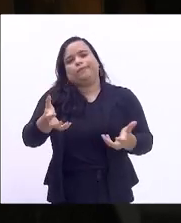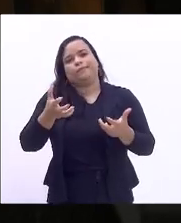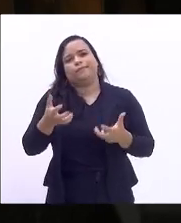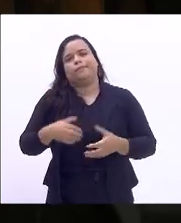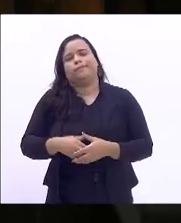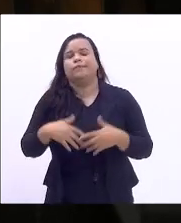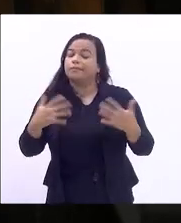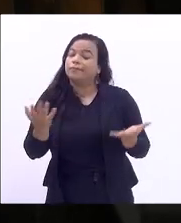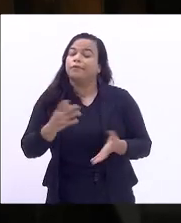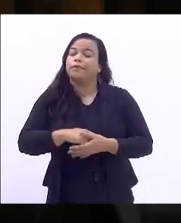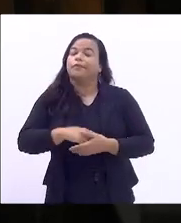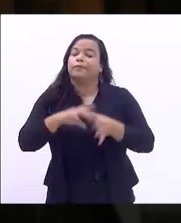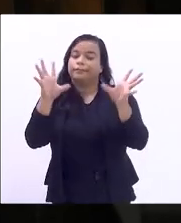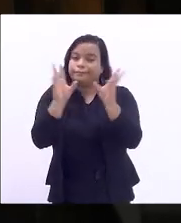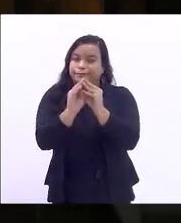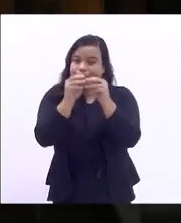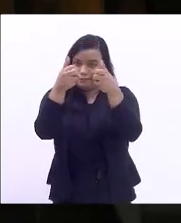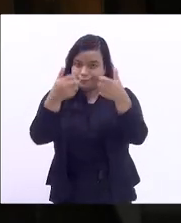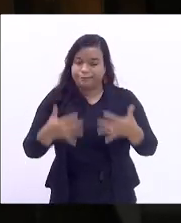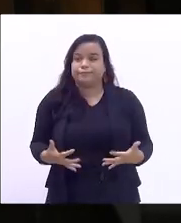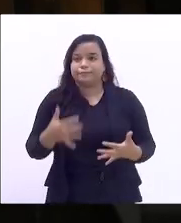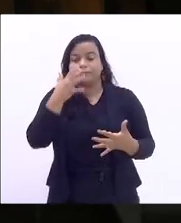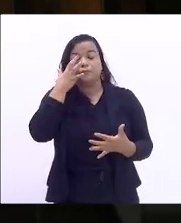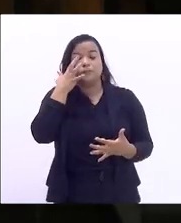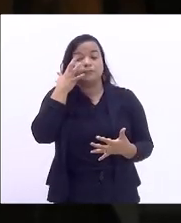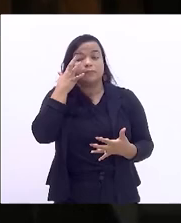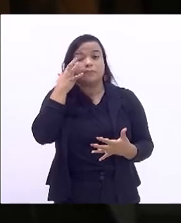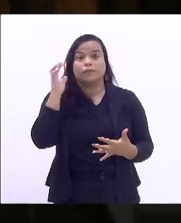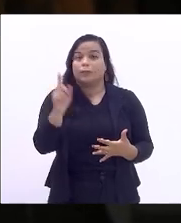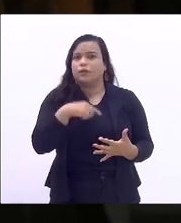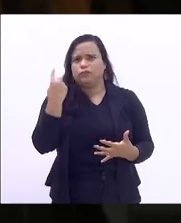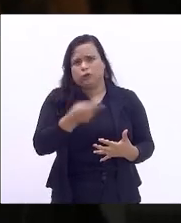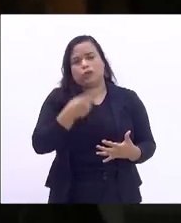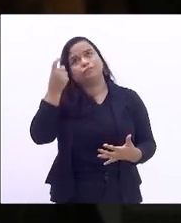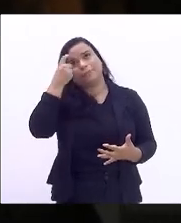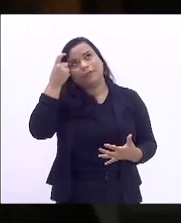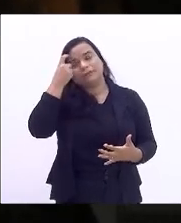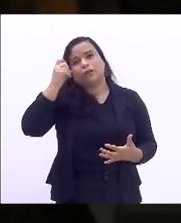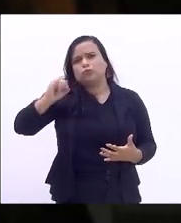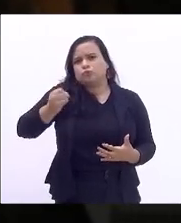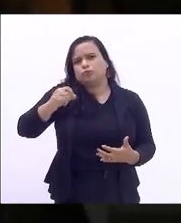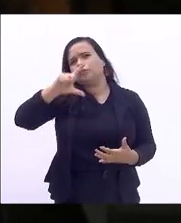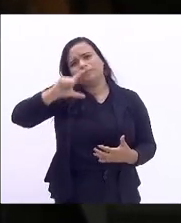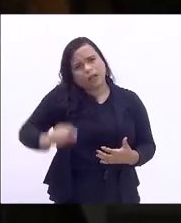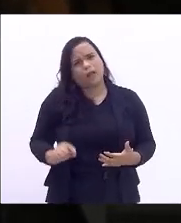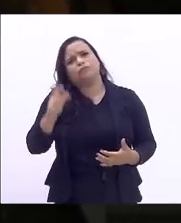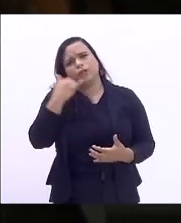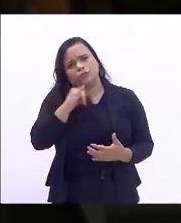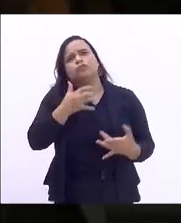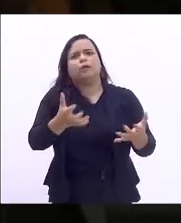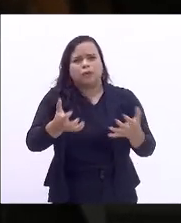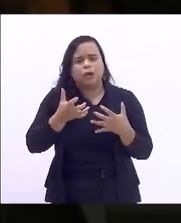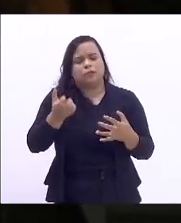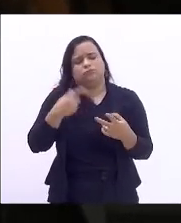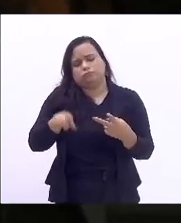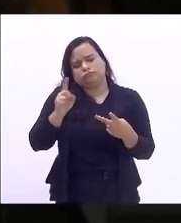o dito isso e quem que nós não quer uma alíquota menor de energia Telecomunicações